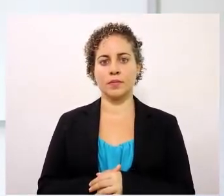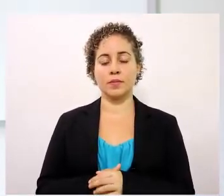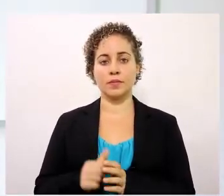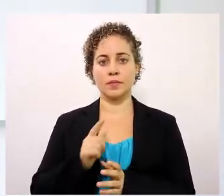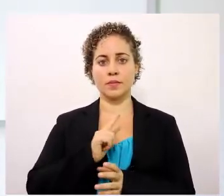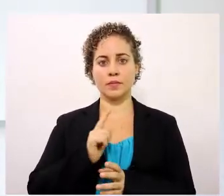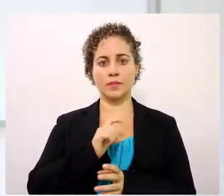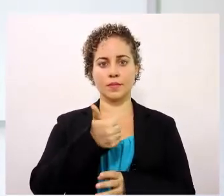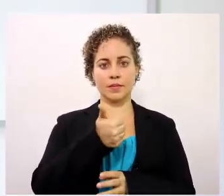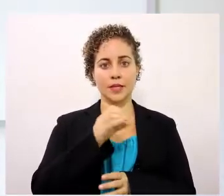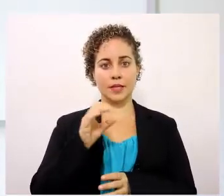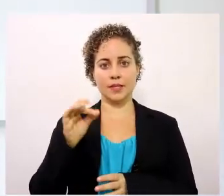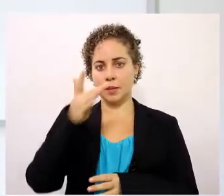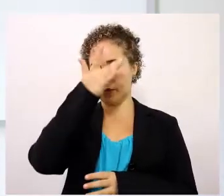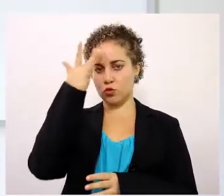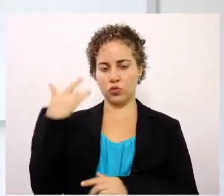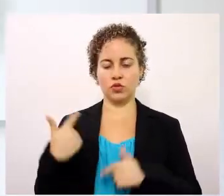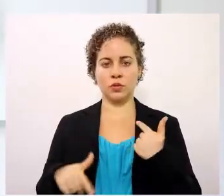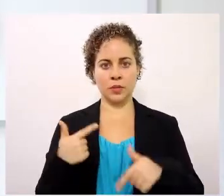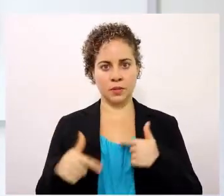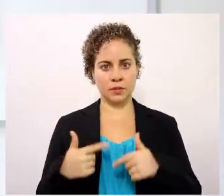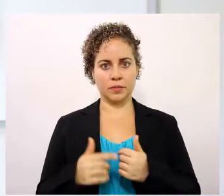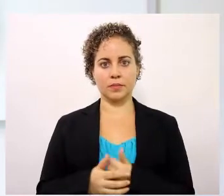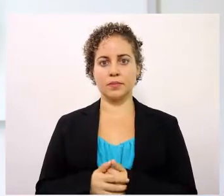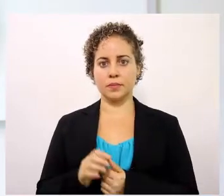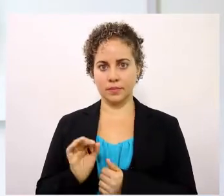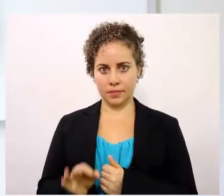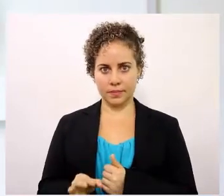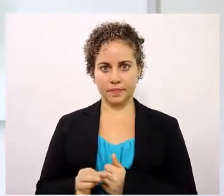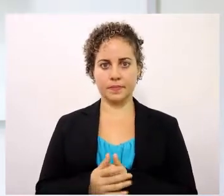teve 100 funcionários trabalhando.